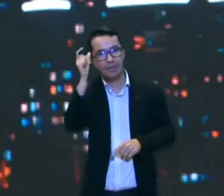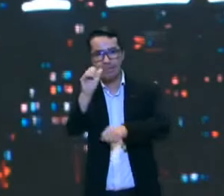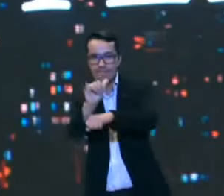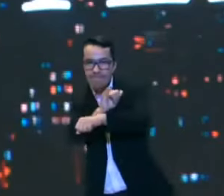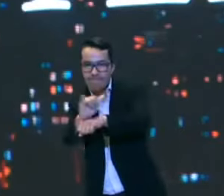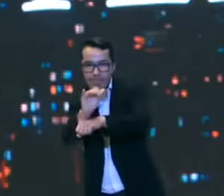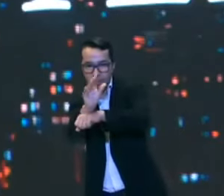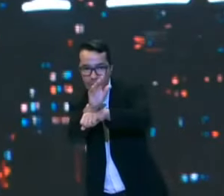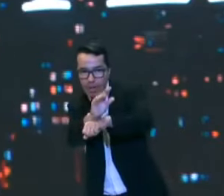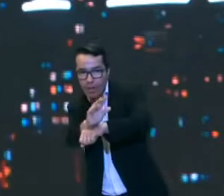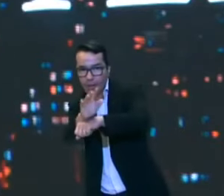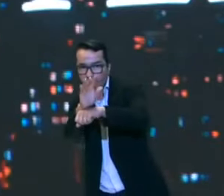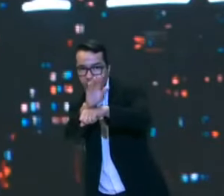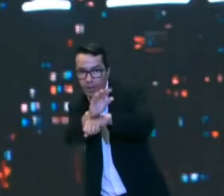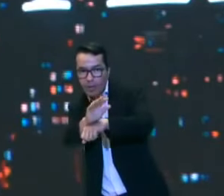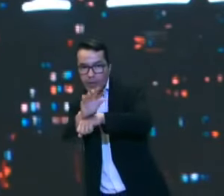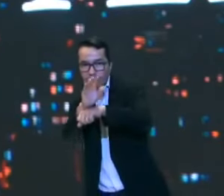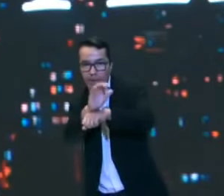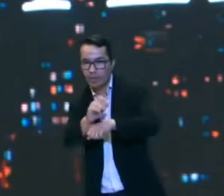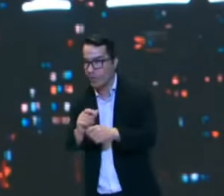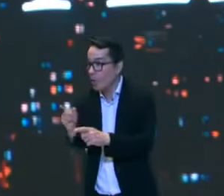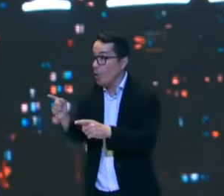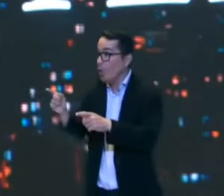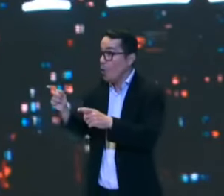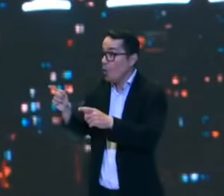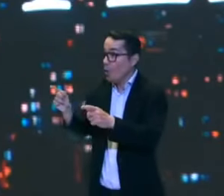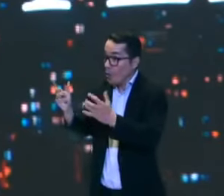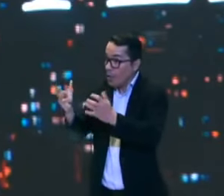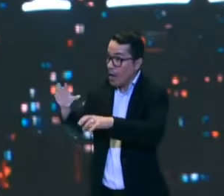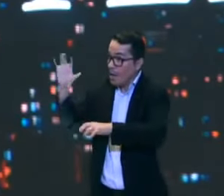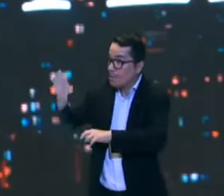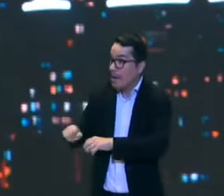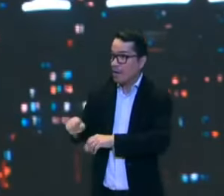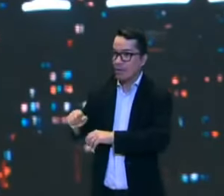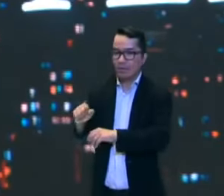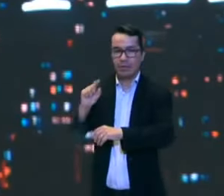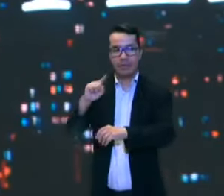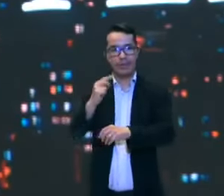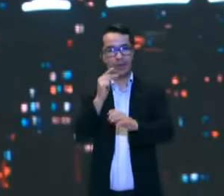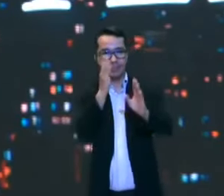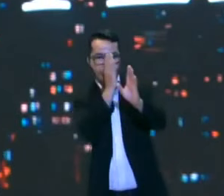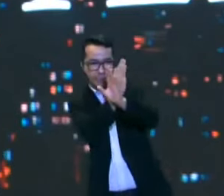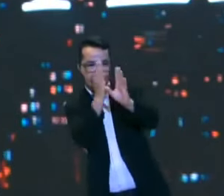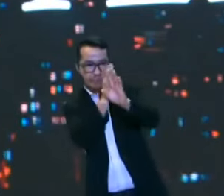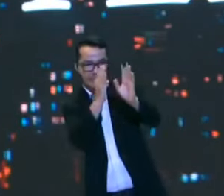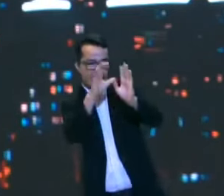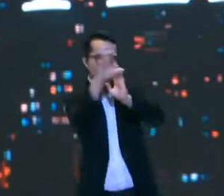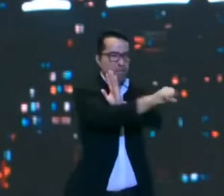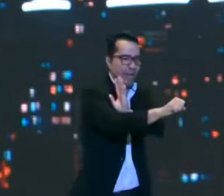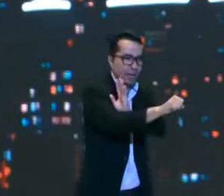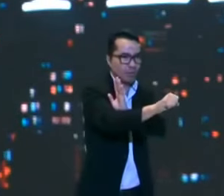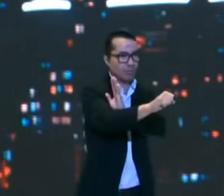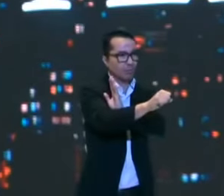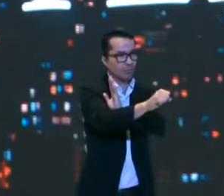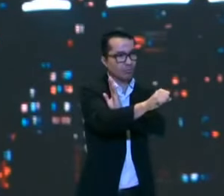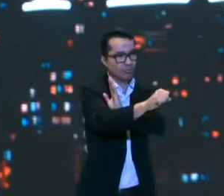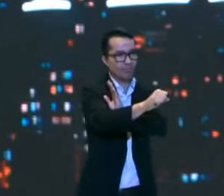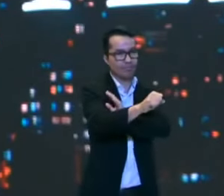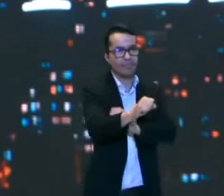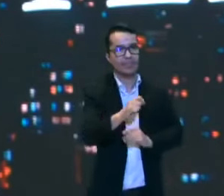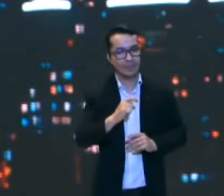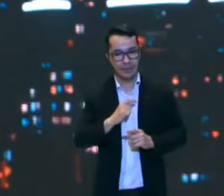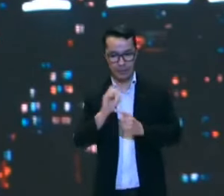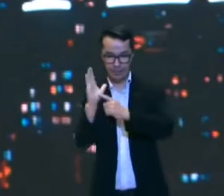sim, iscas, como quem pesca. No sermão eu pus até imagem lá, o que é engodo, dá para